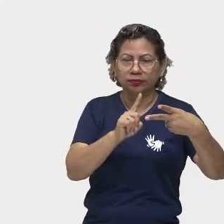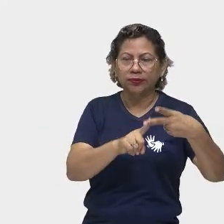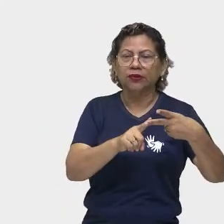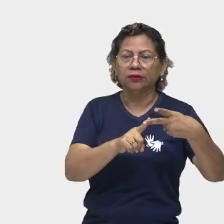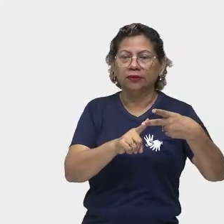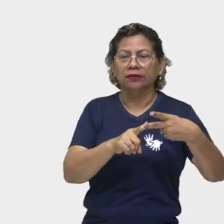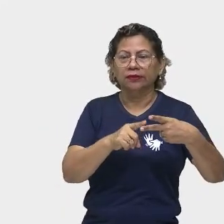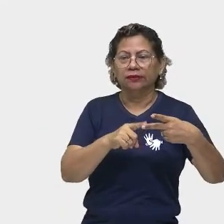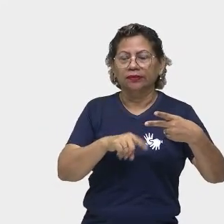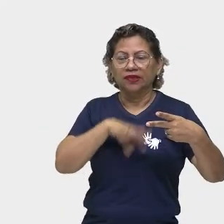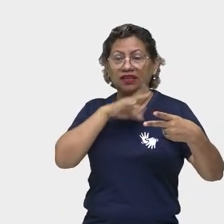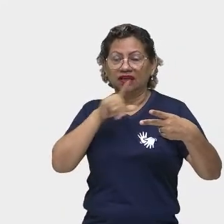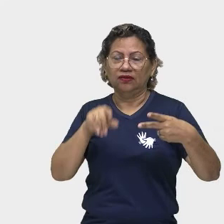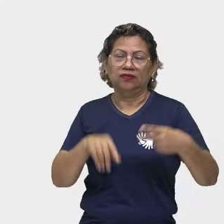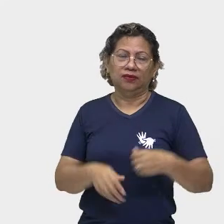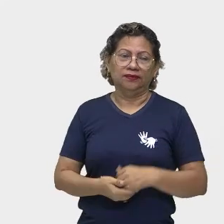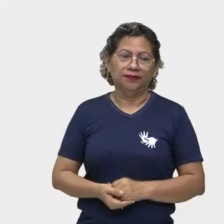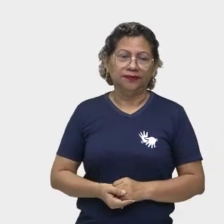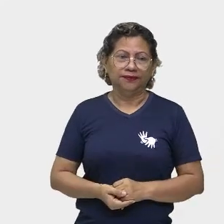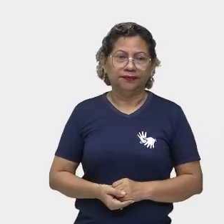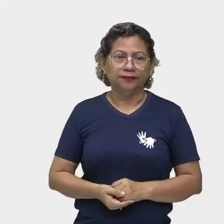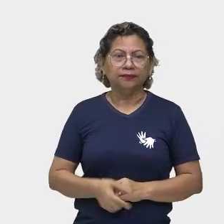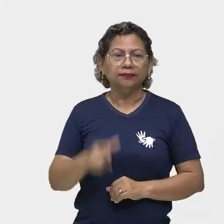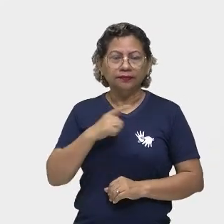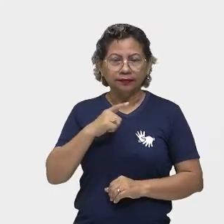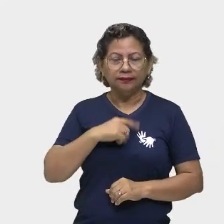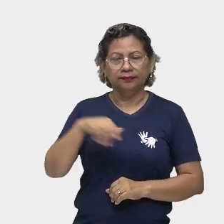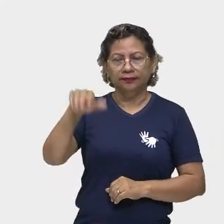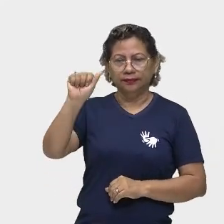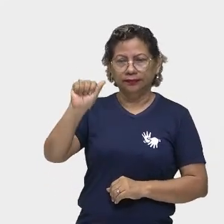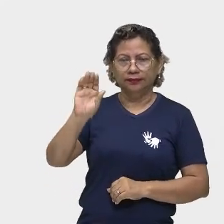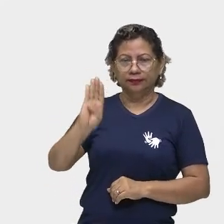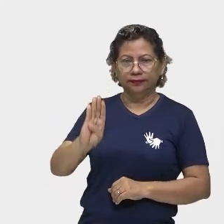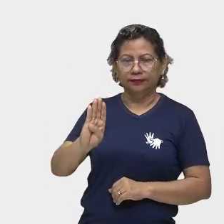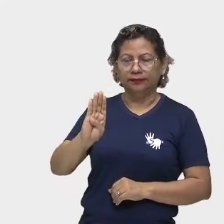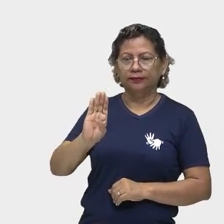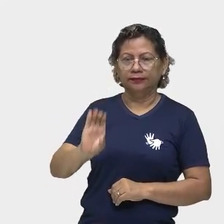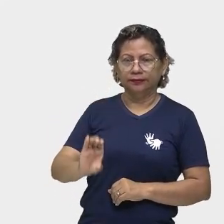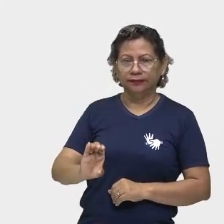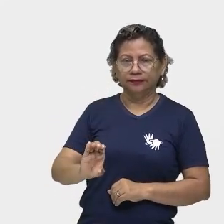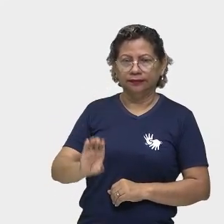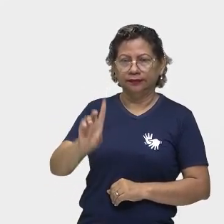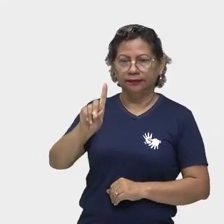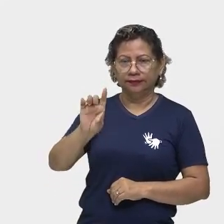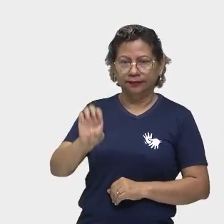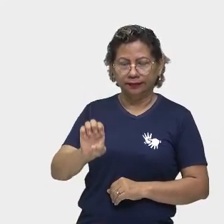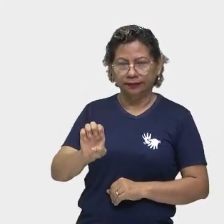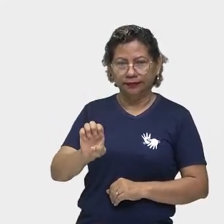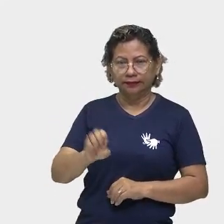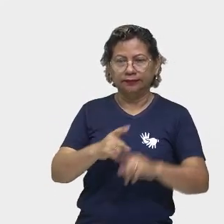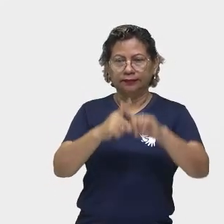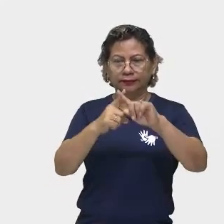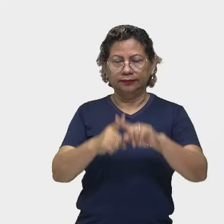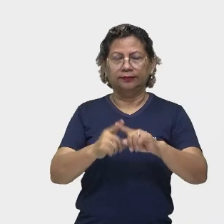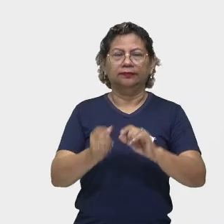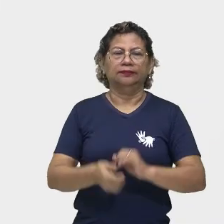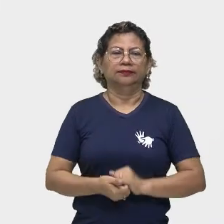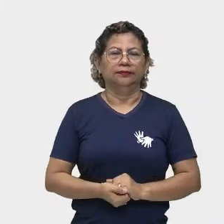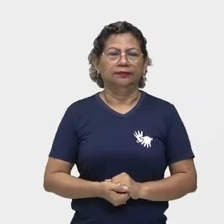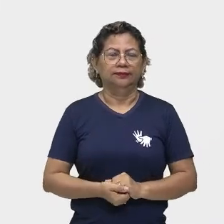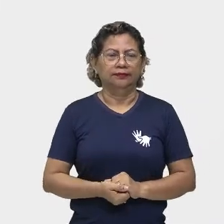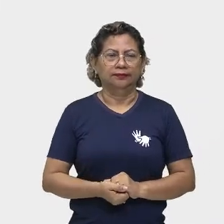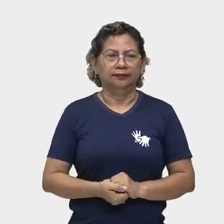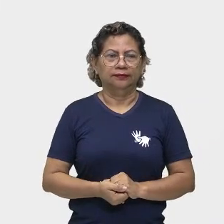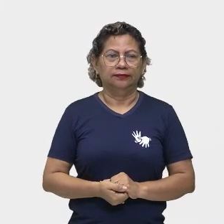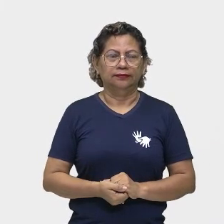de estarem correta. E aí nós temos as alternativas para escolherem e explicar sobre a vantagem e a sua desvantagem.